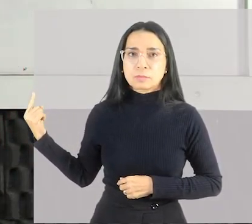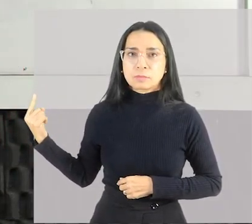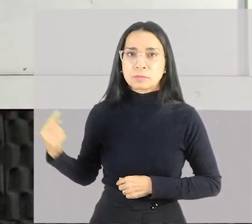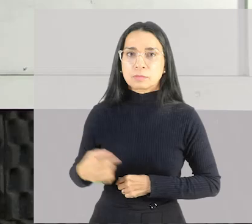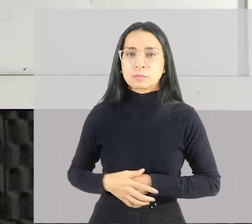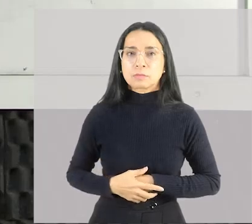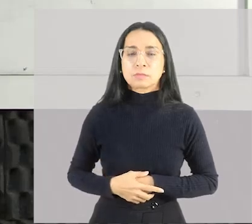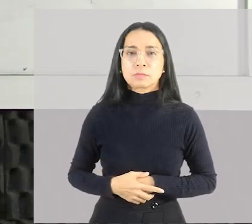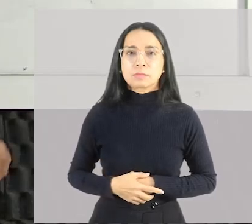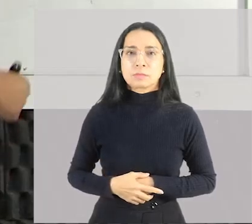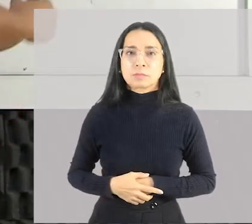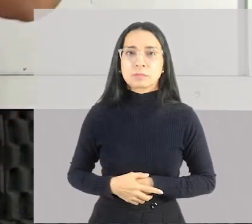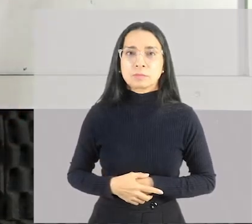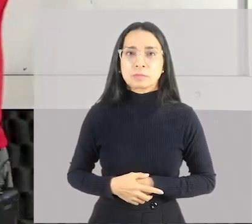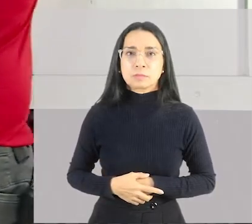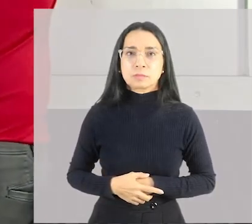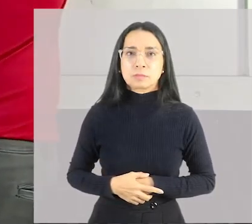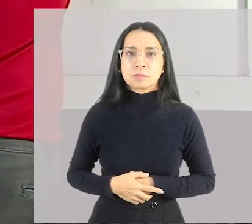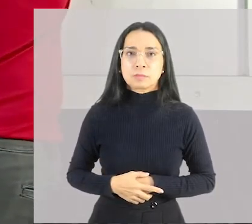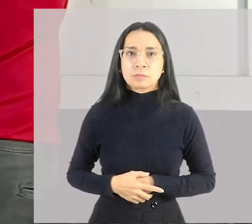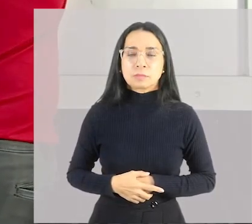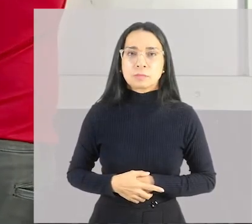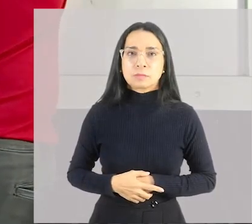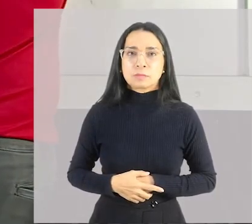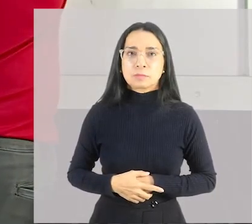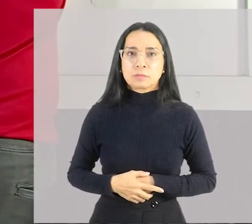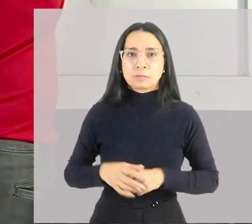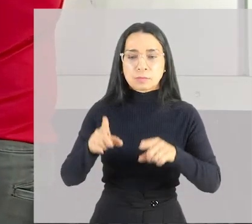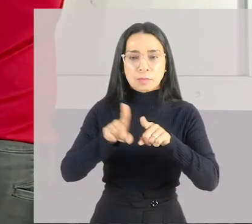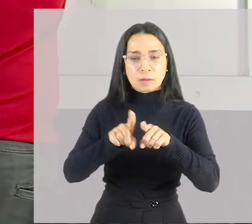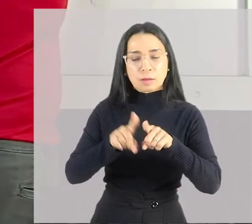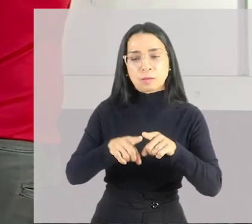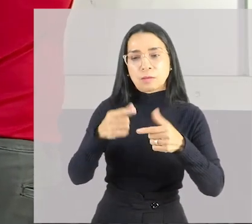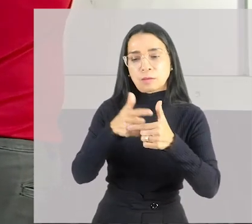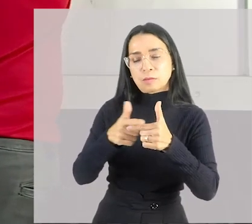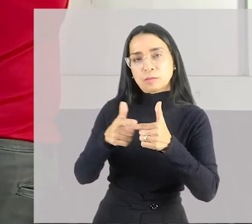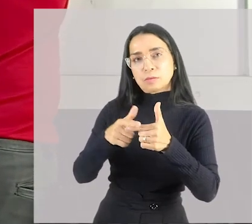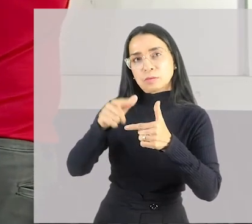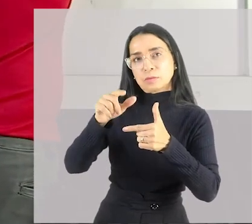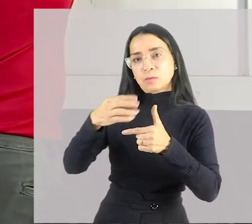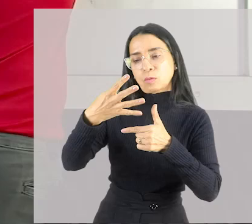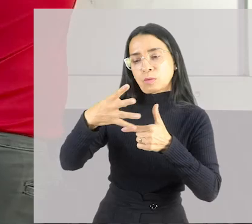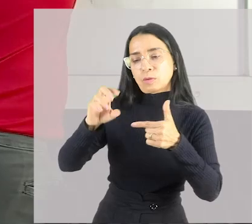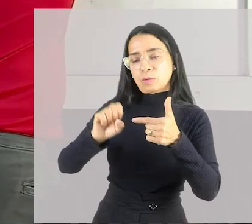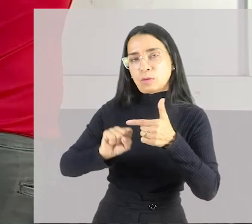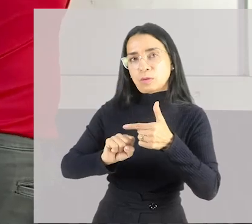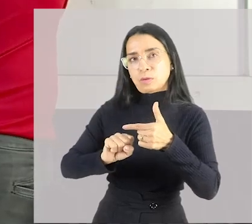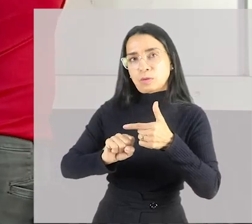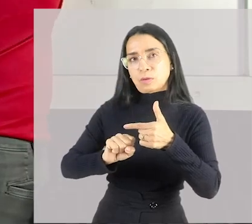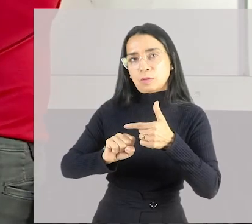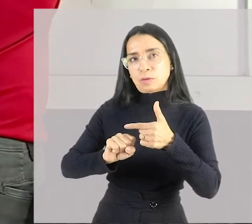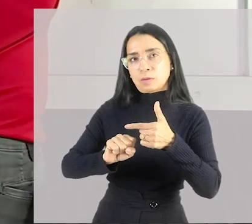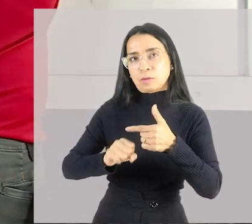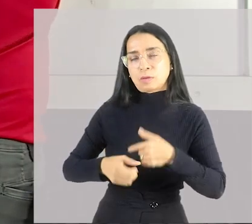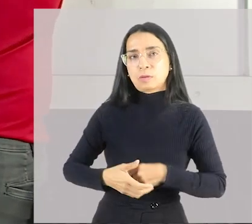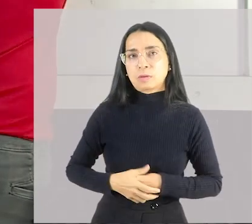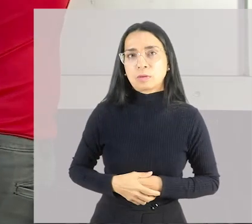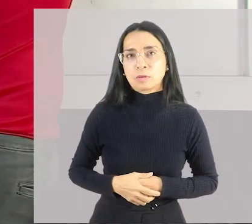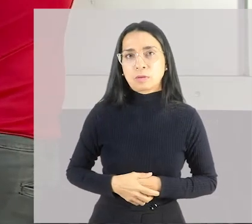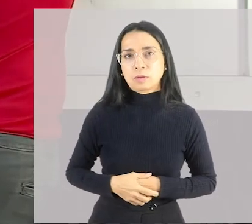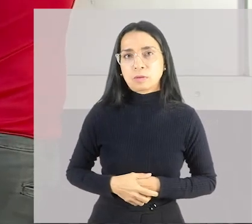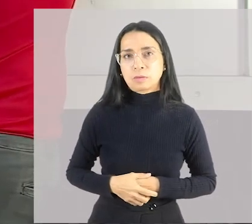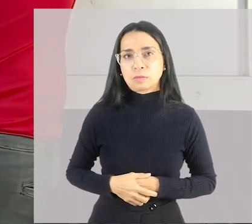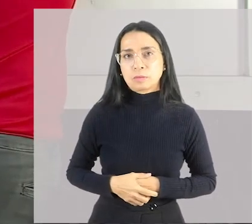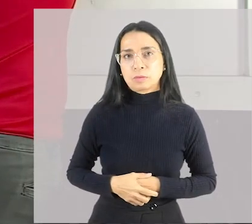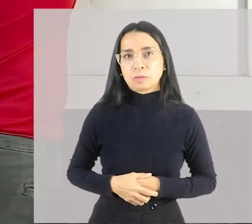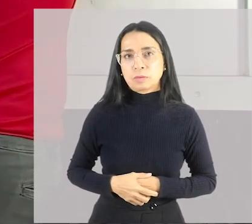certo aqui eu posso também dividir aqui ó o 4 com 8 aqui